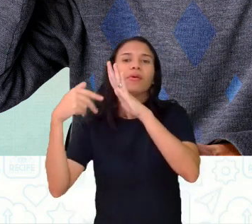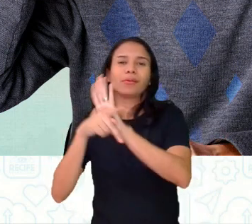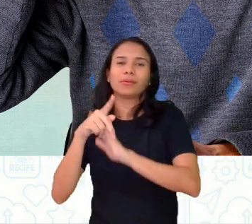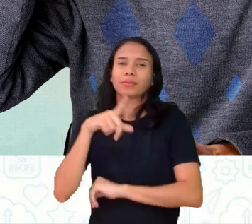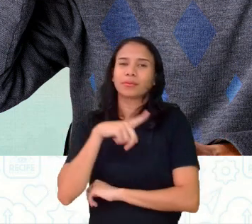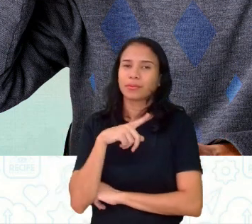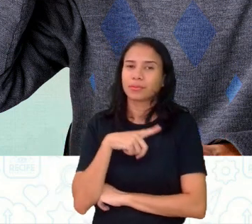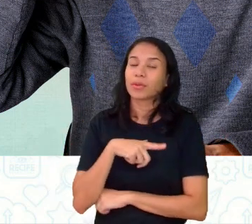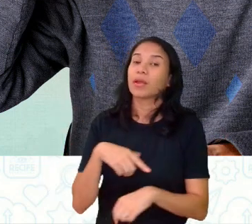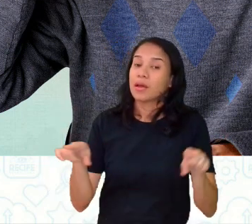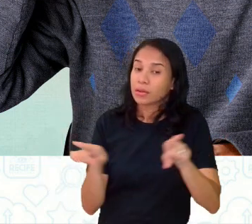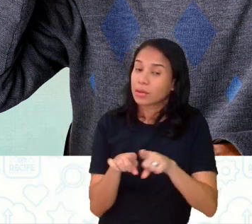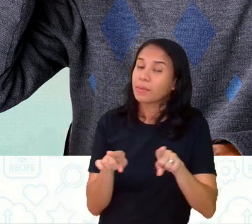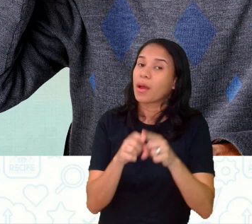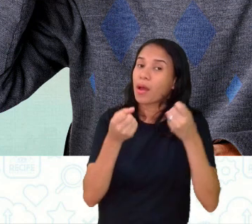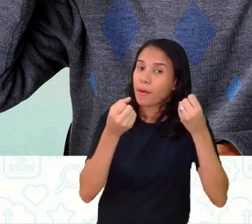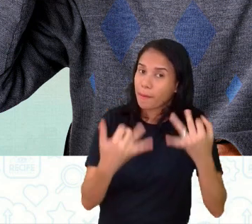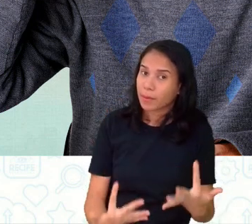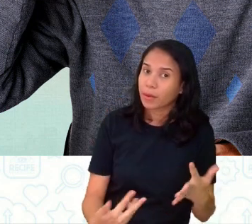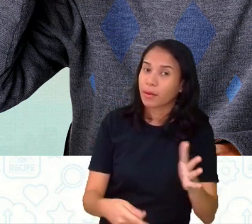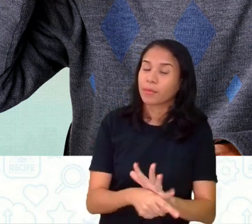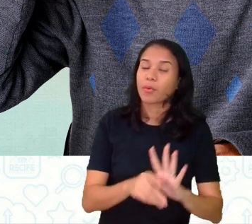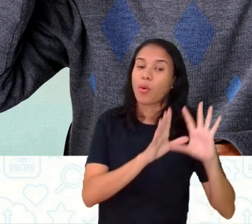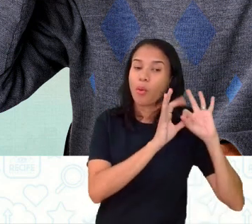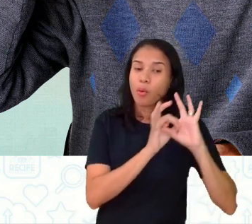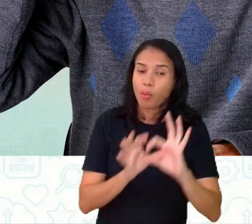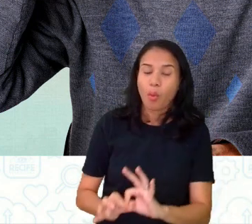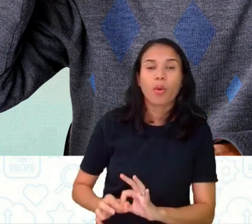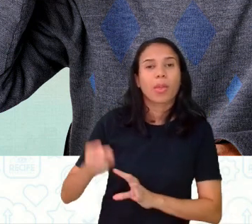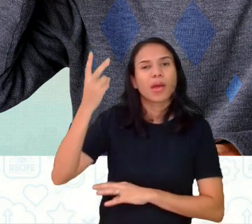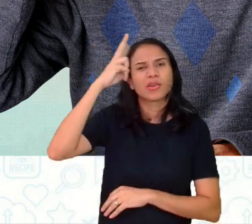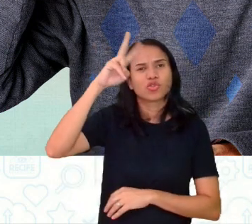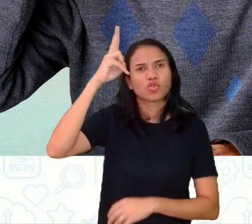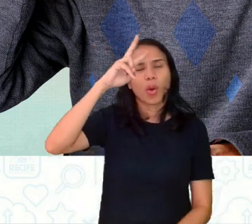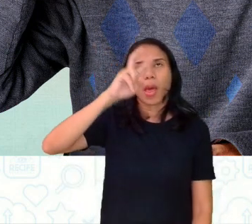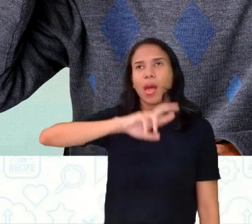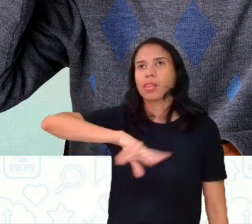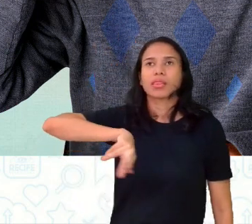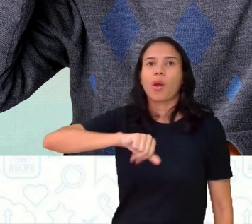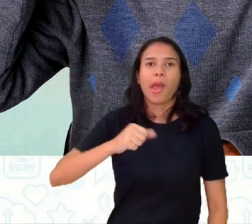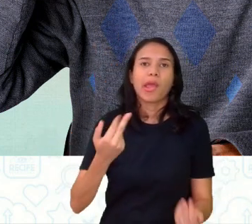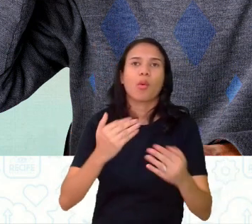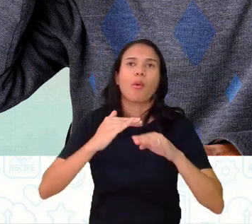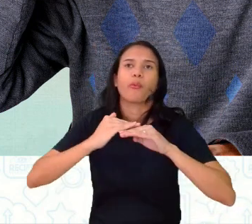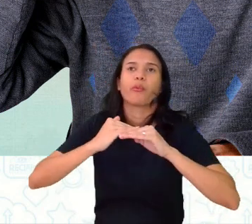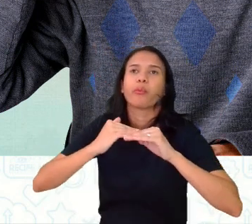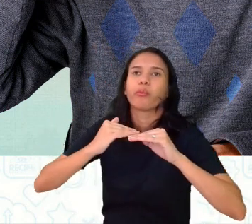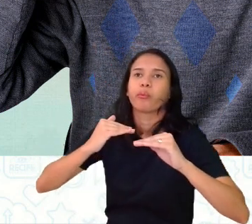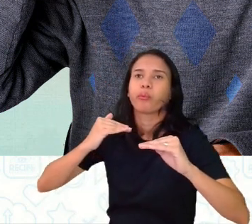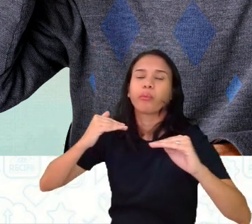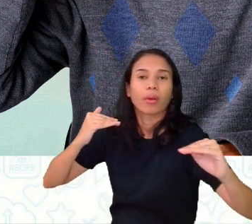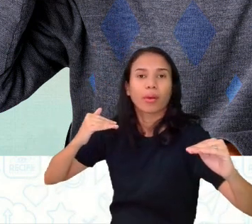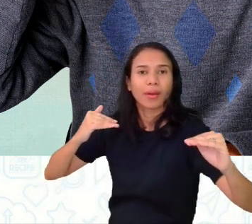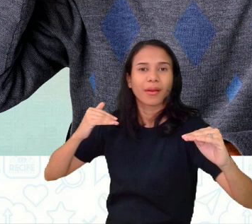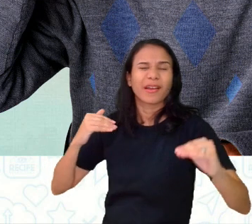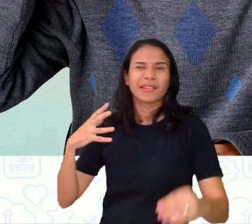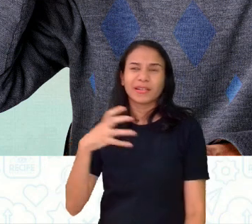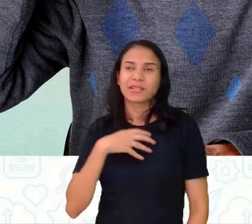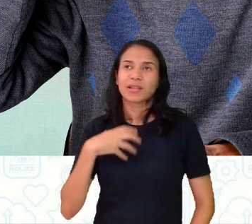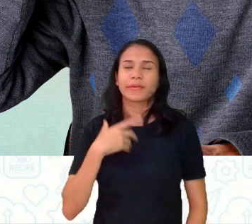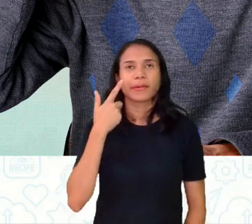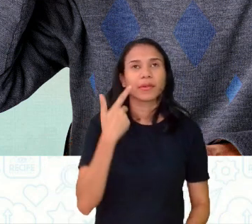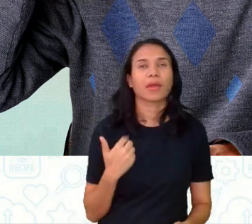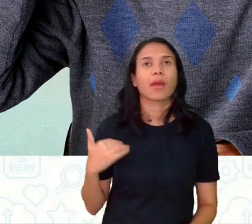gente também fala muito no contexto da história que a história não é linear, né? Muitas vezes a gente acha que é